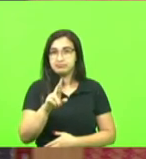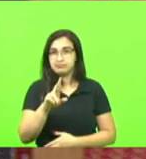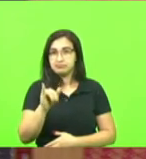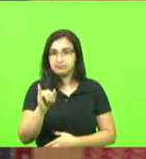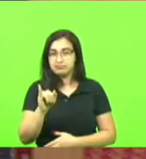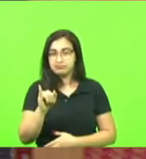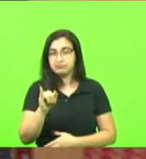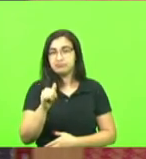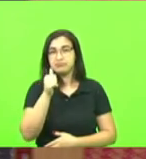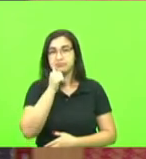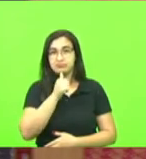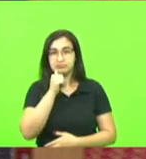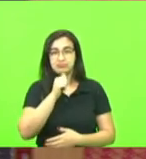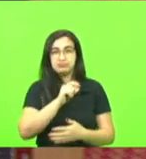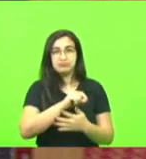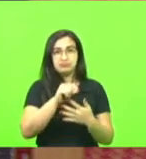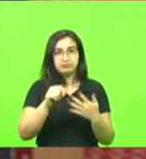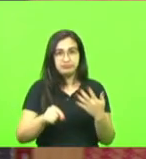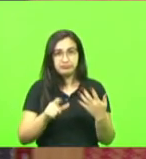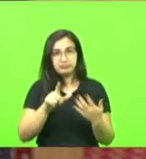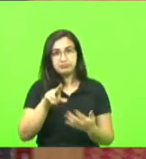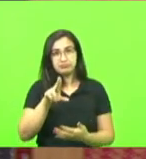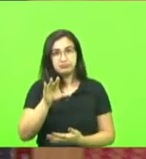a Roselia, a Luciane,